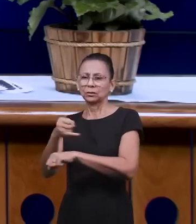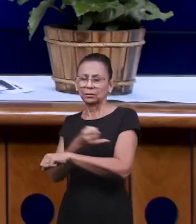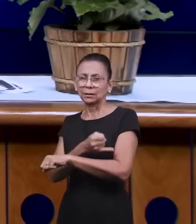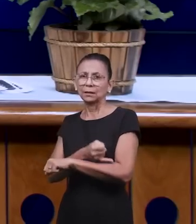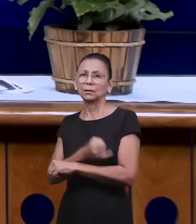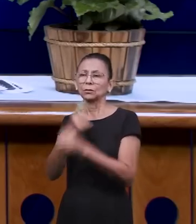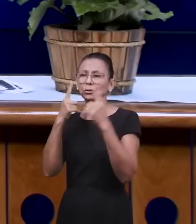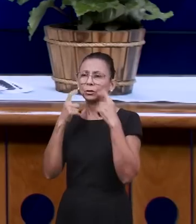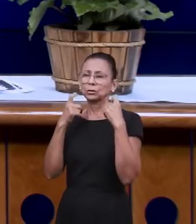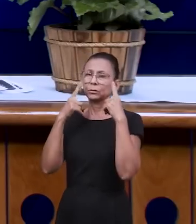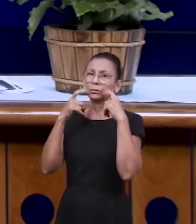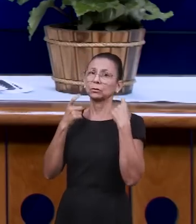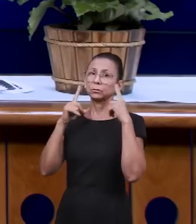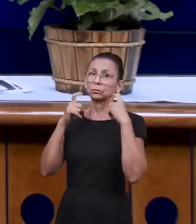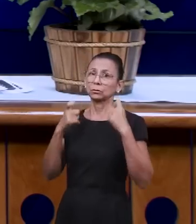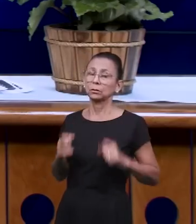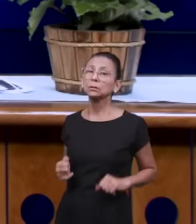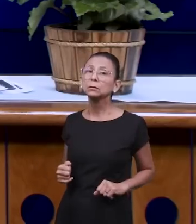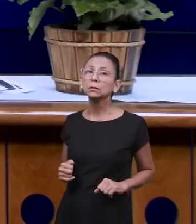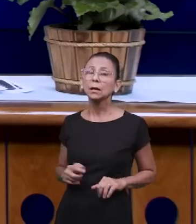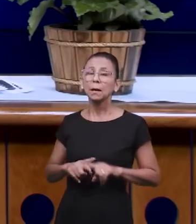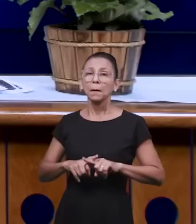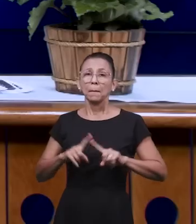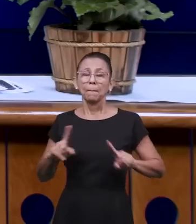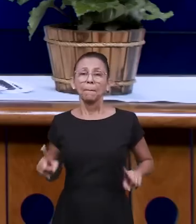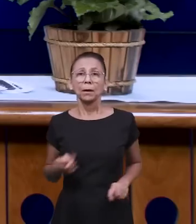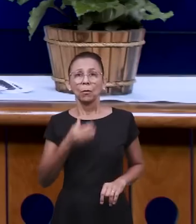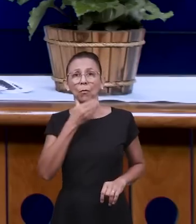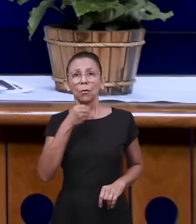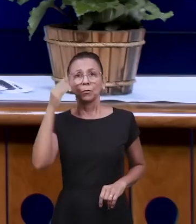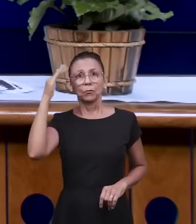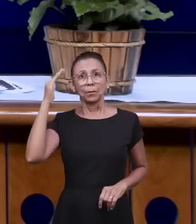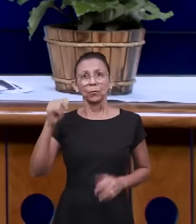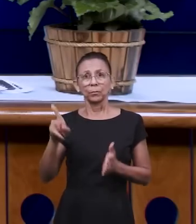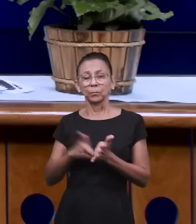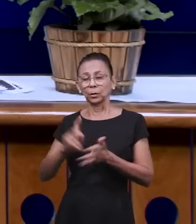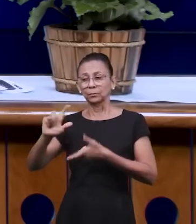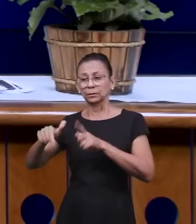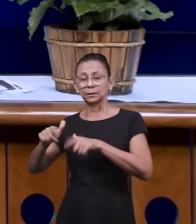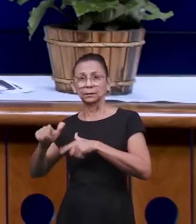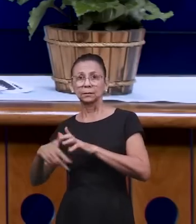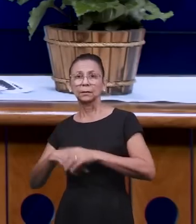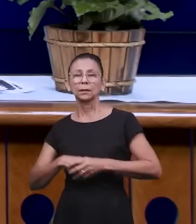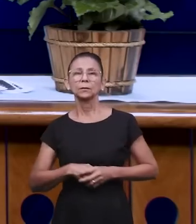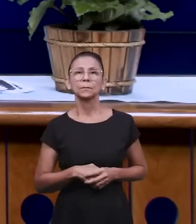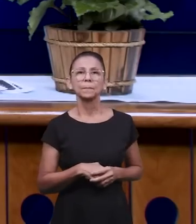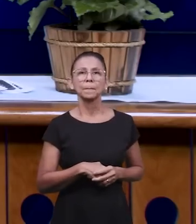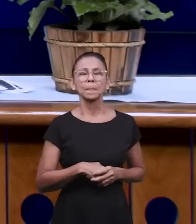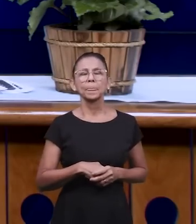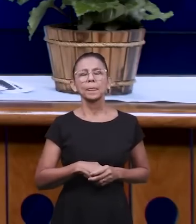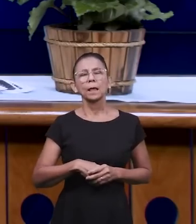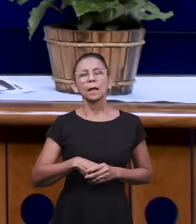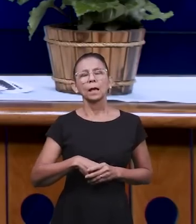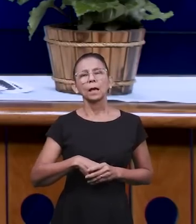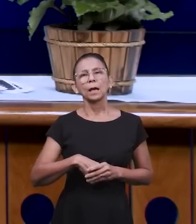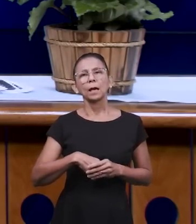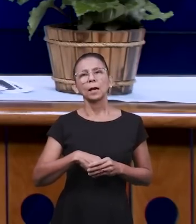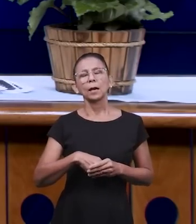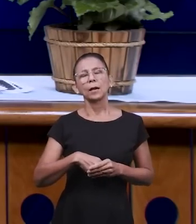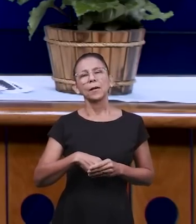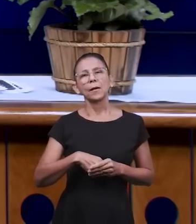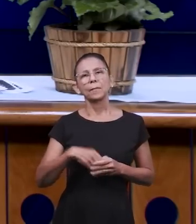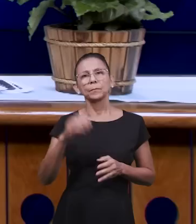a ONU ela foi presidida por um brasileiro e toda a votação se vencia com